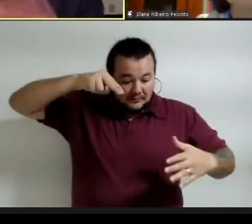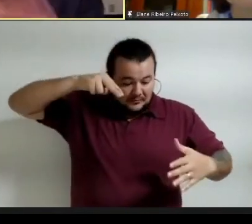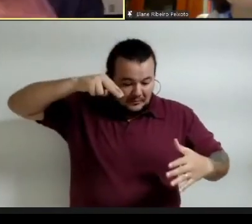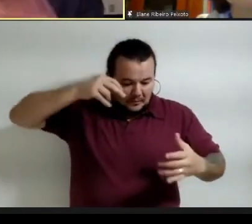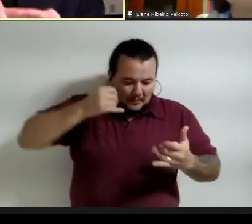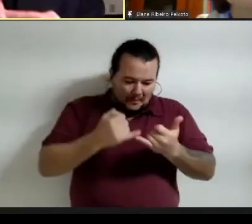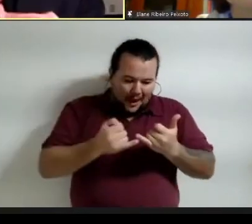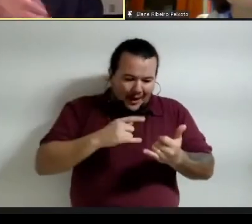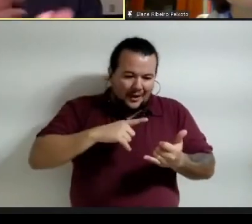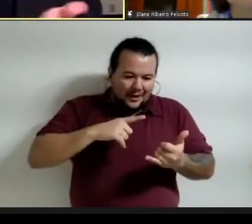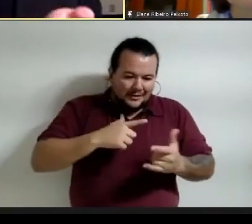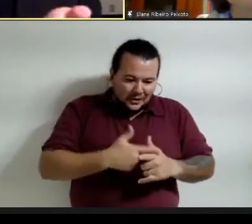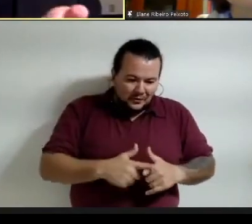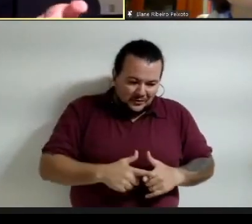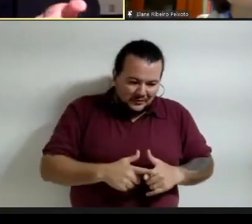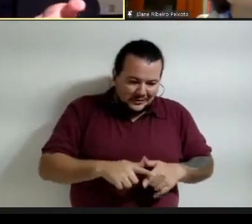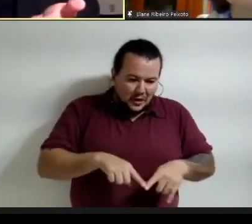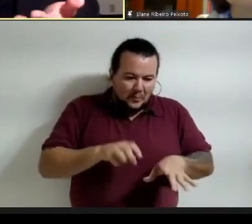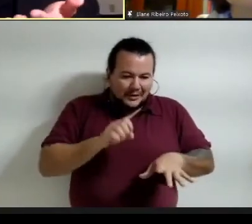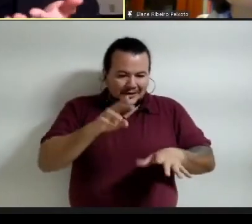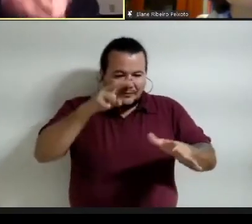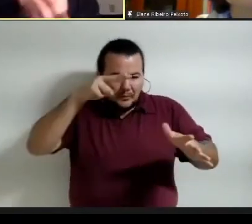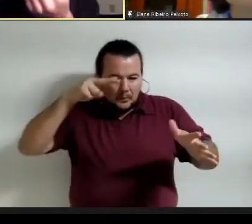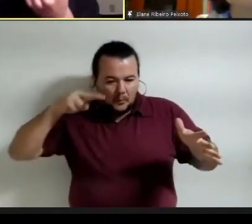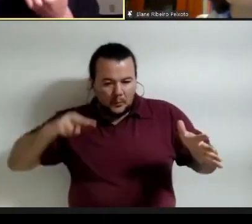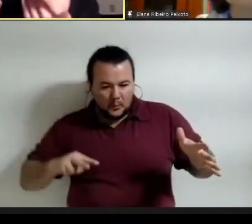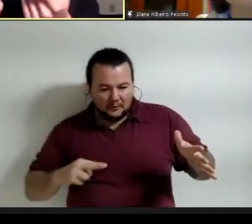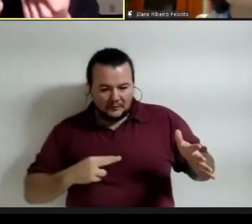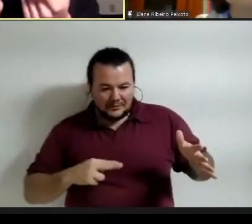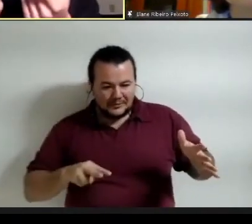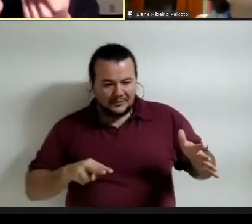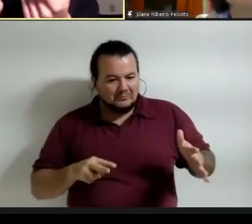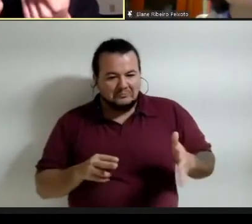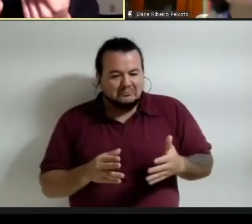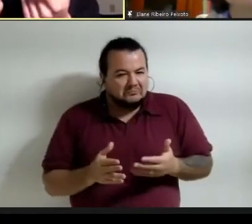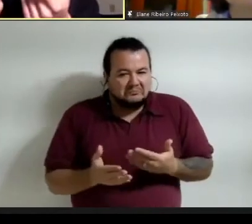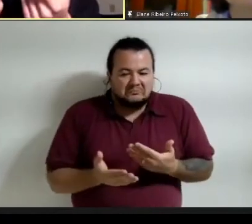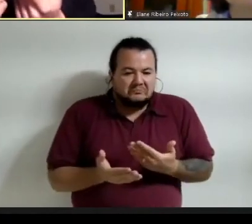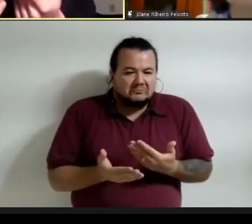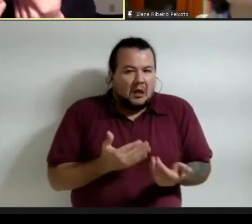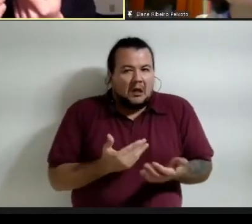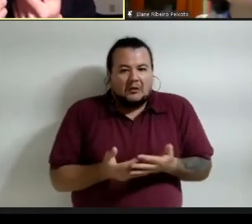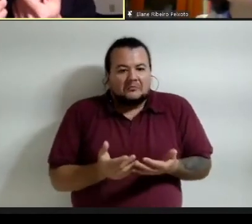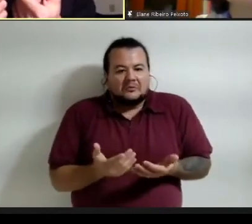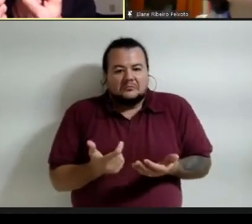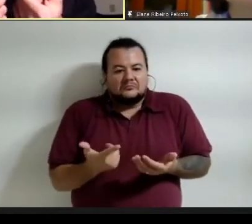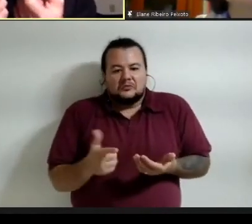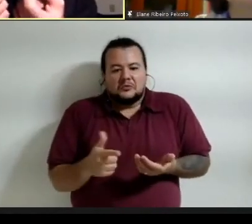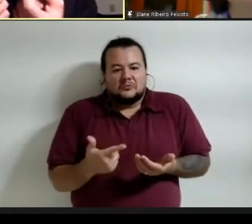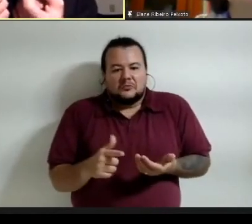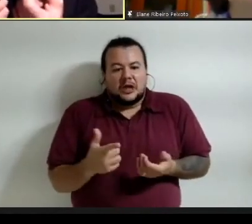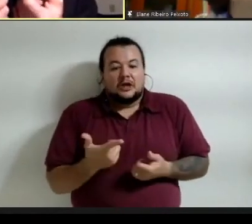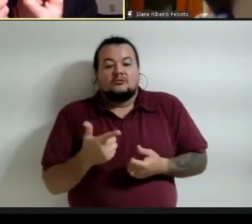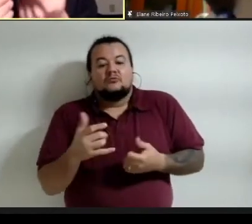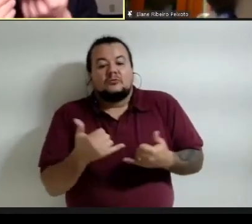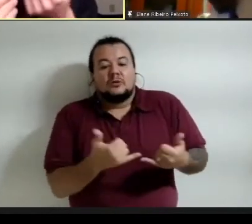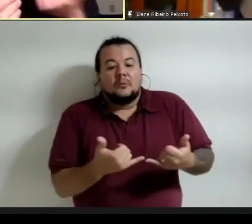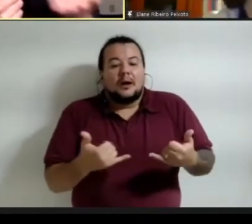Mas quando você olha no chão, muitas vezes não tem. Não existe nenhuma linha que marca onde